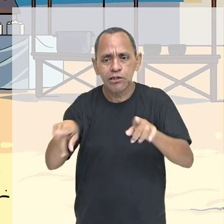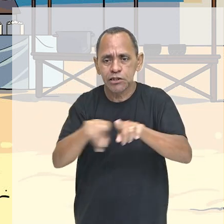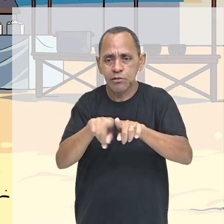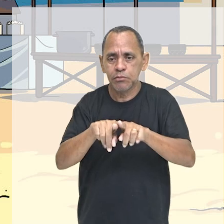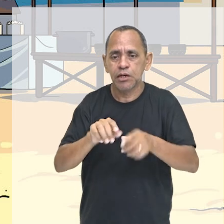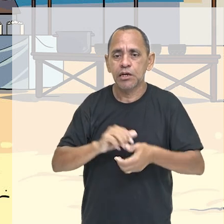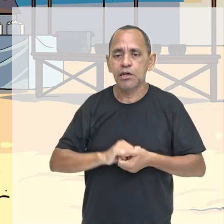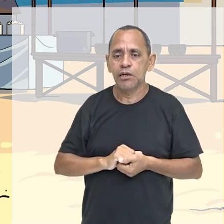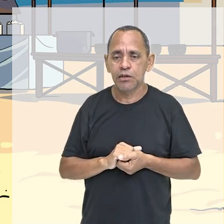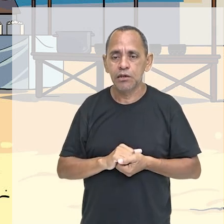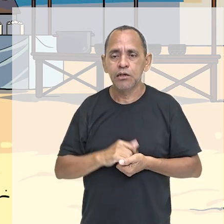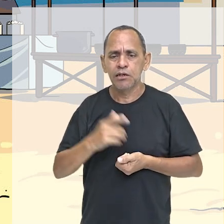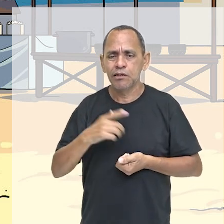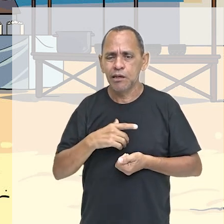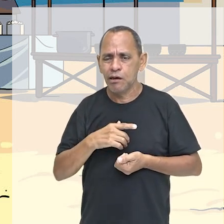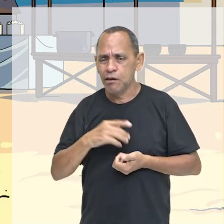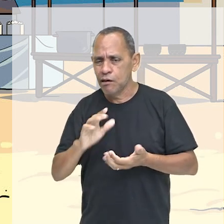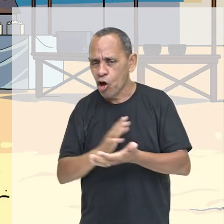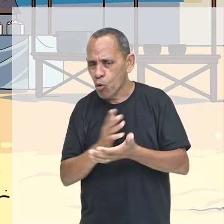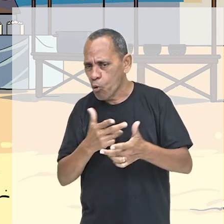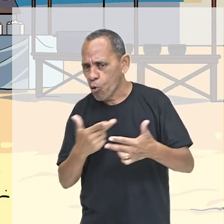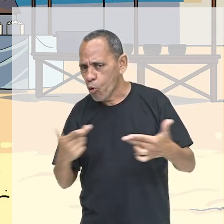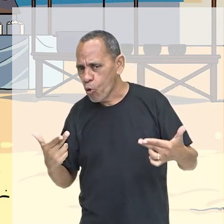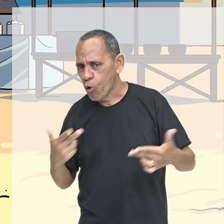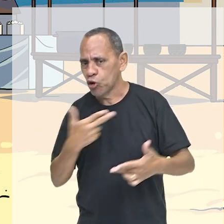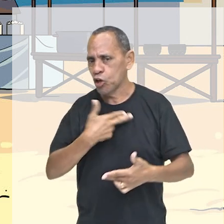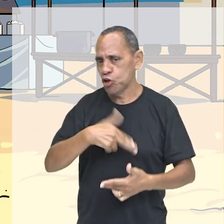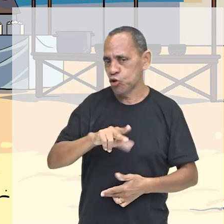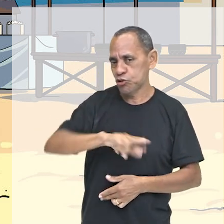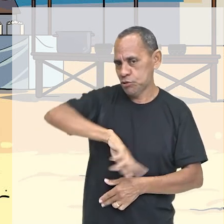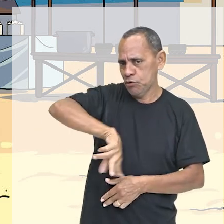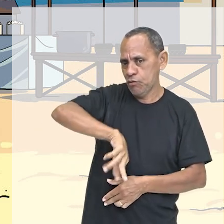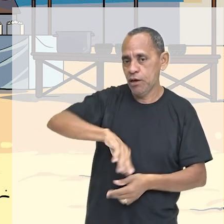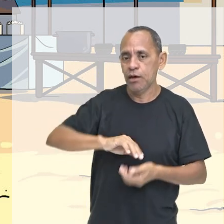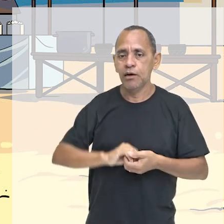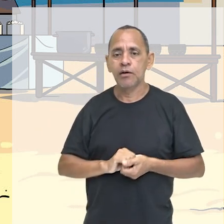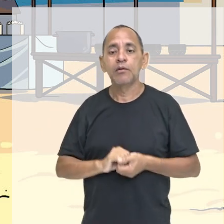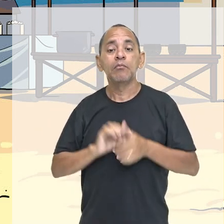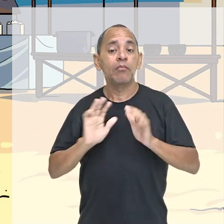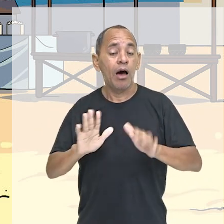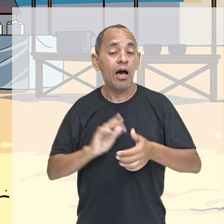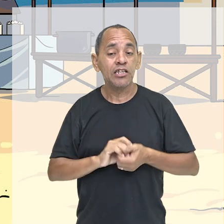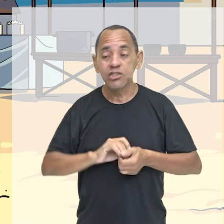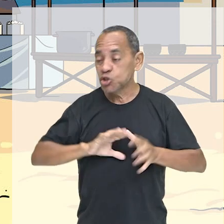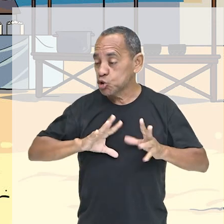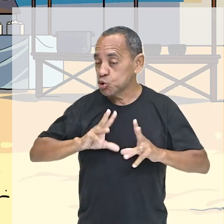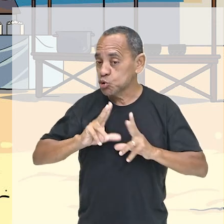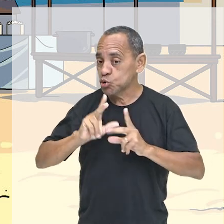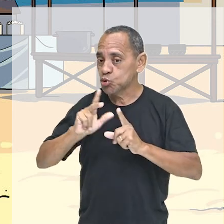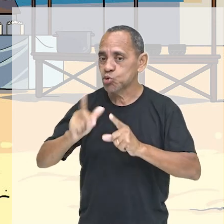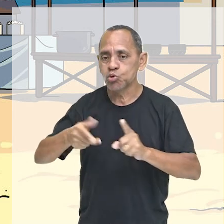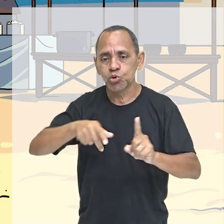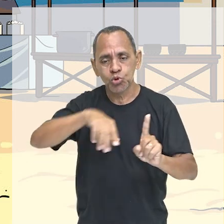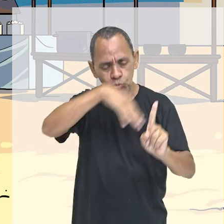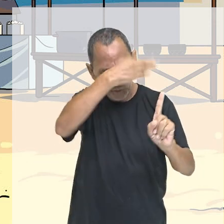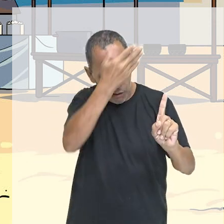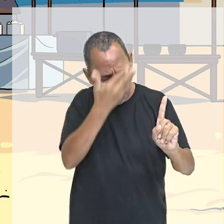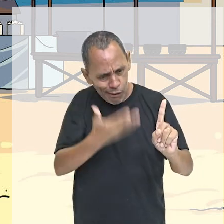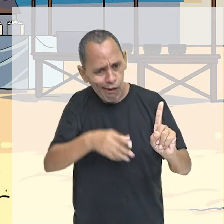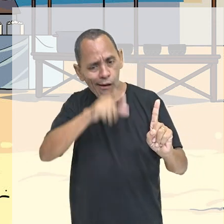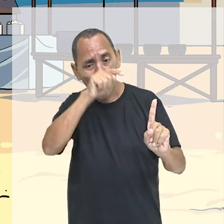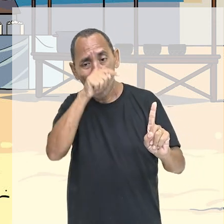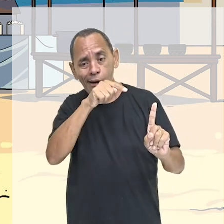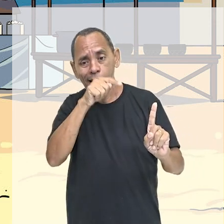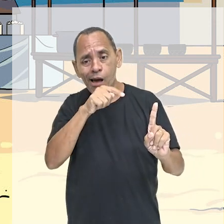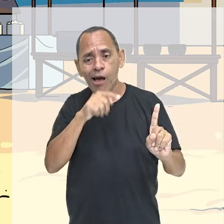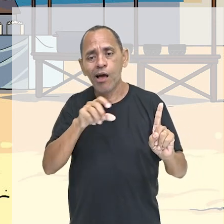ato que não é tão religioso, embora seja tudo para homenagear ao santo, para